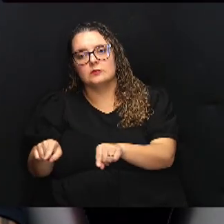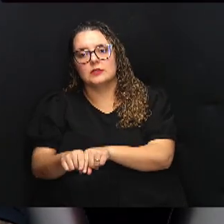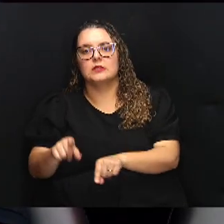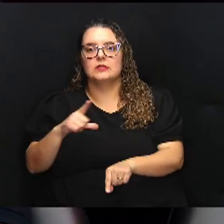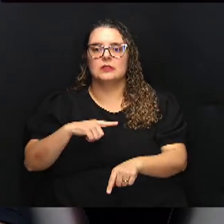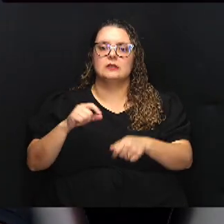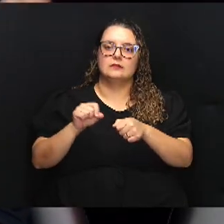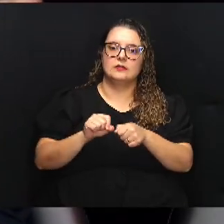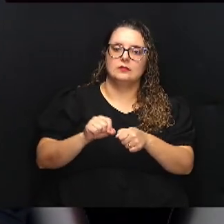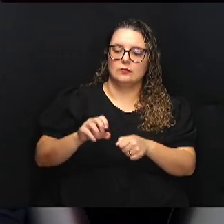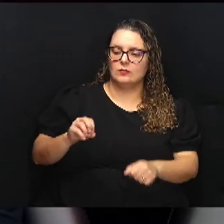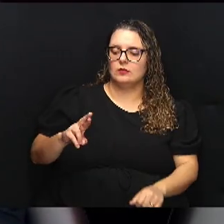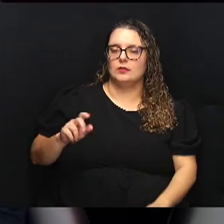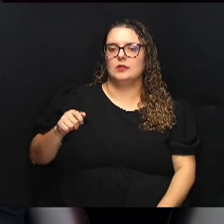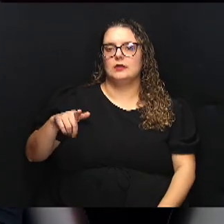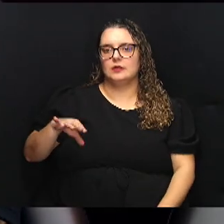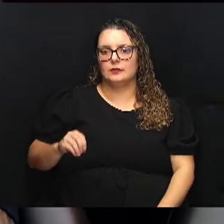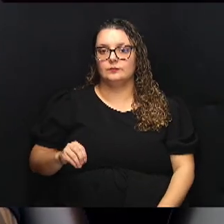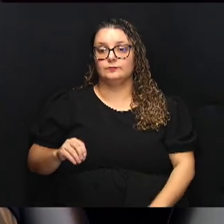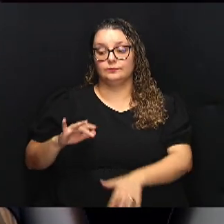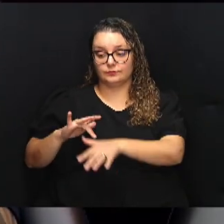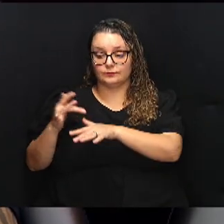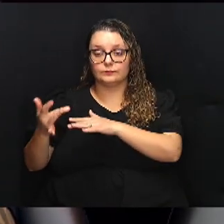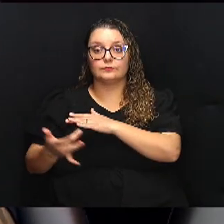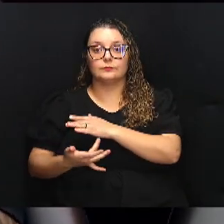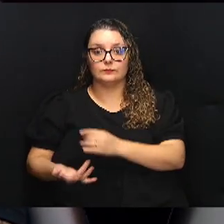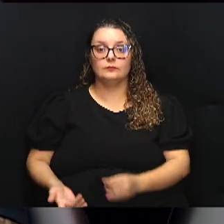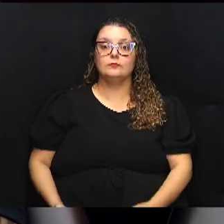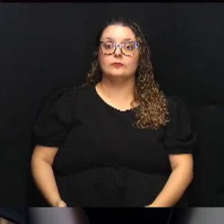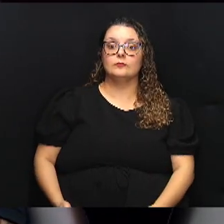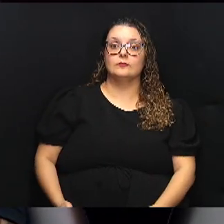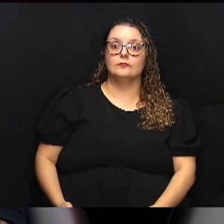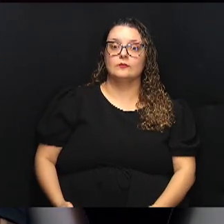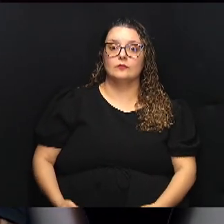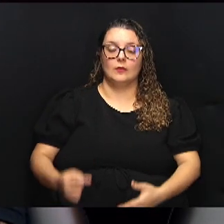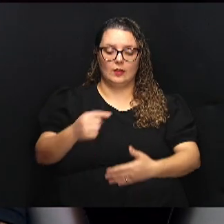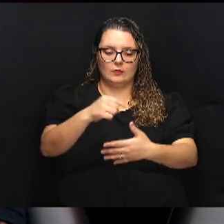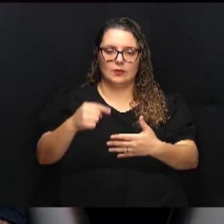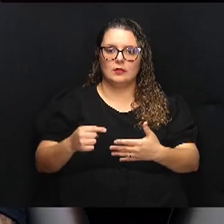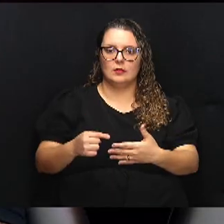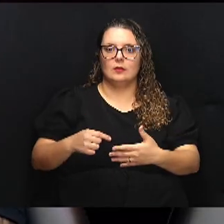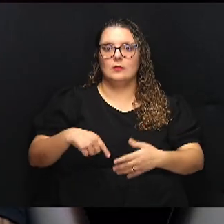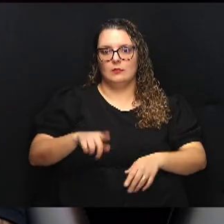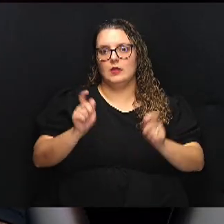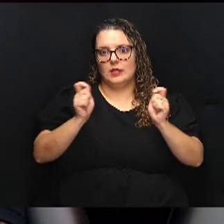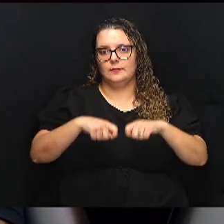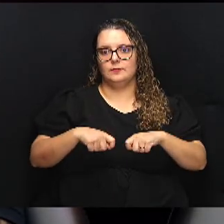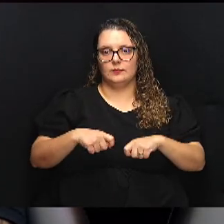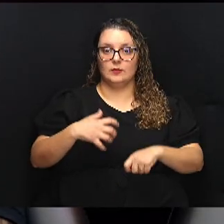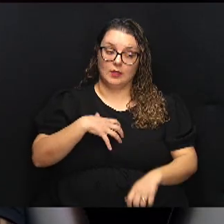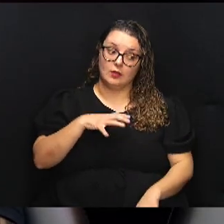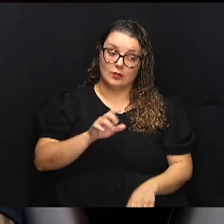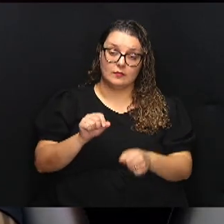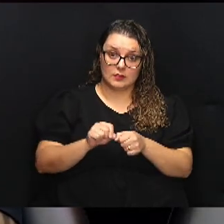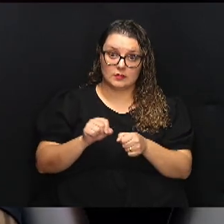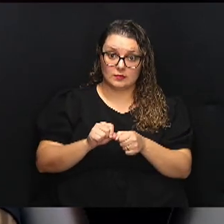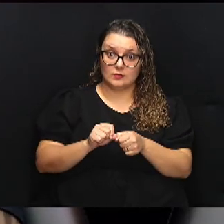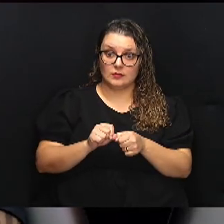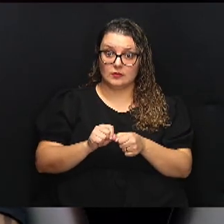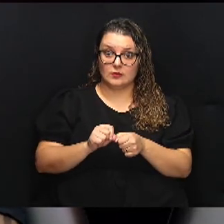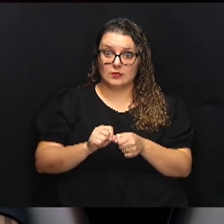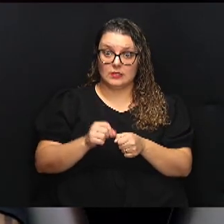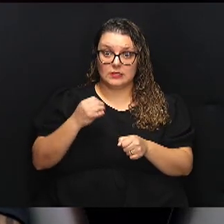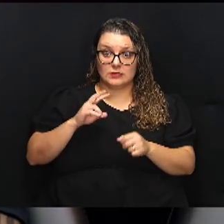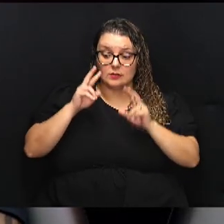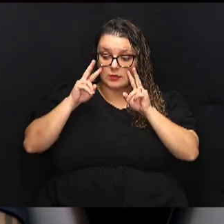fazer orgânico para que as suas mídias, elas no composto seja mais eficiente. É assim que a gente faz. Eu Uhum. não olho, se eu olhar só